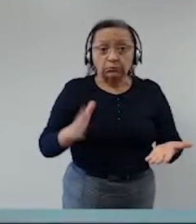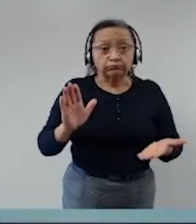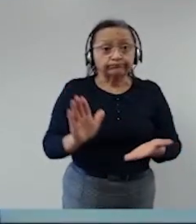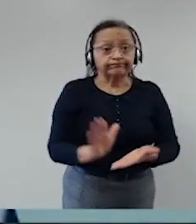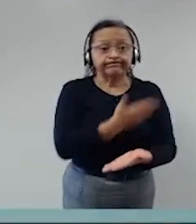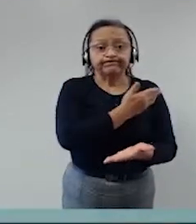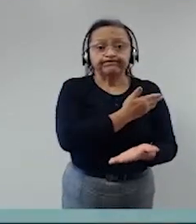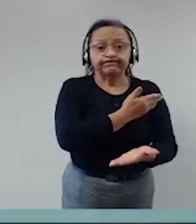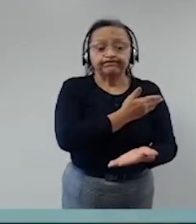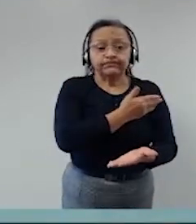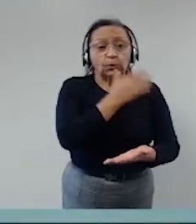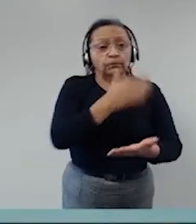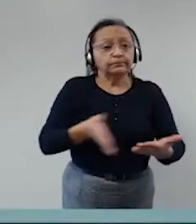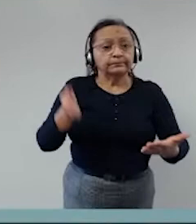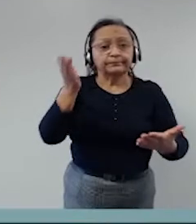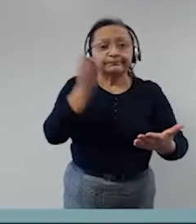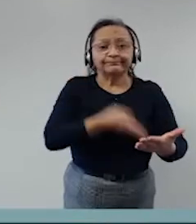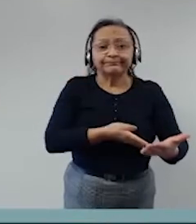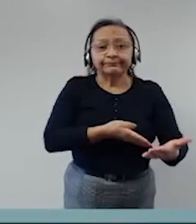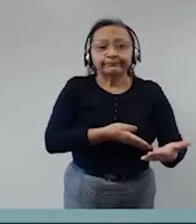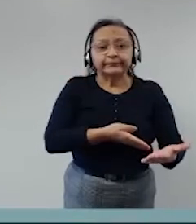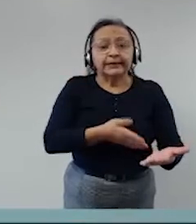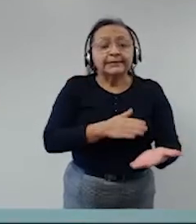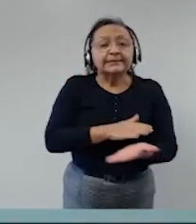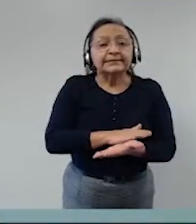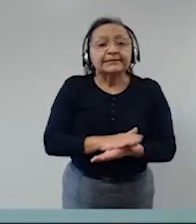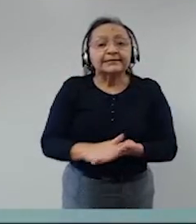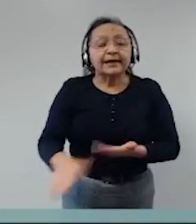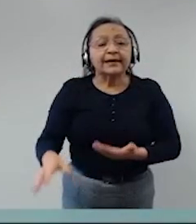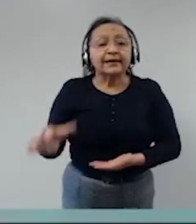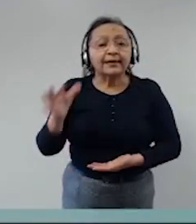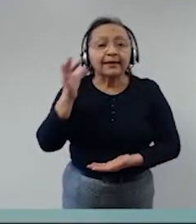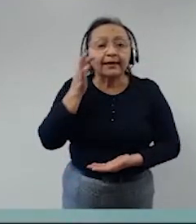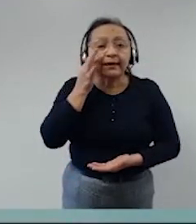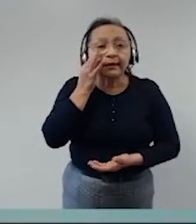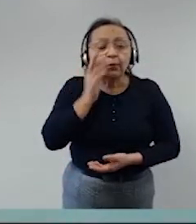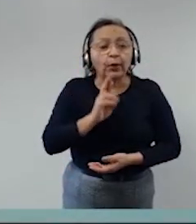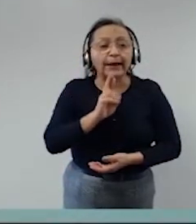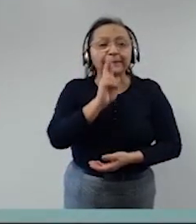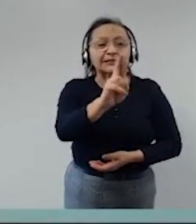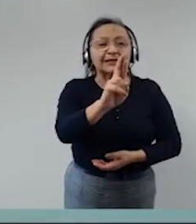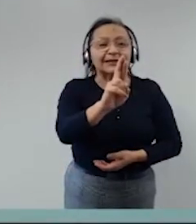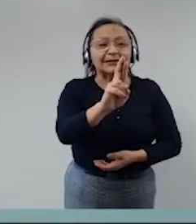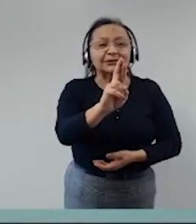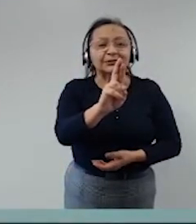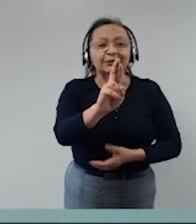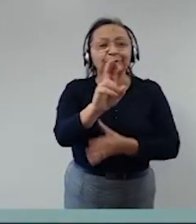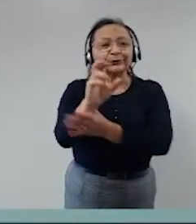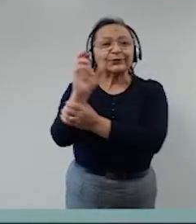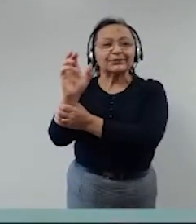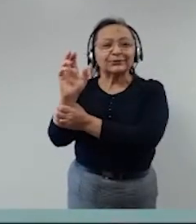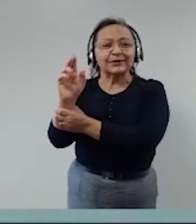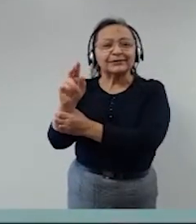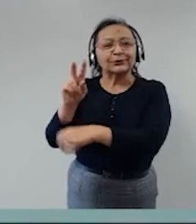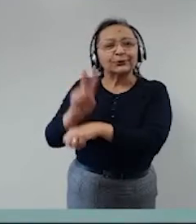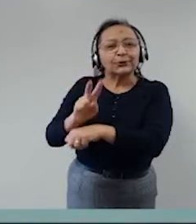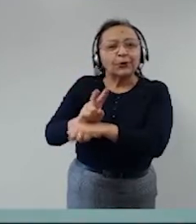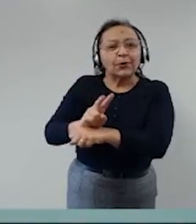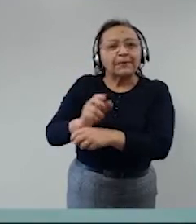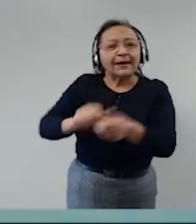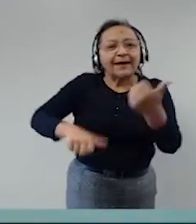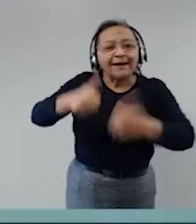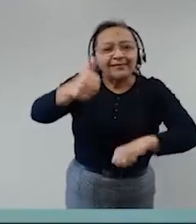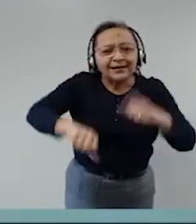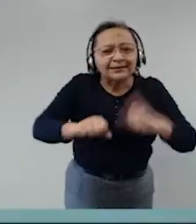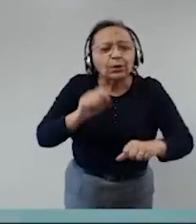são rescindidos e não tem a presença daquele guardião dos direitos para analisar aquilo que deixou de